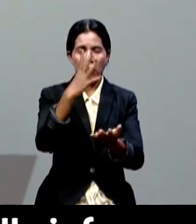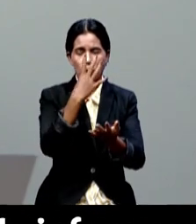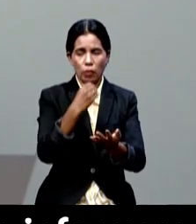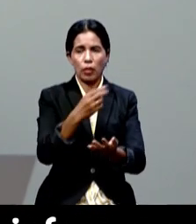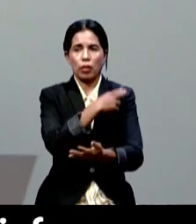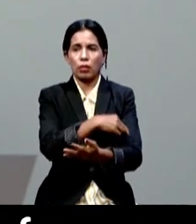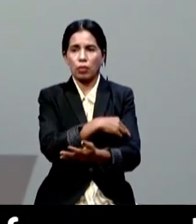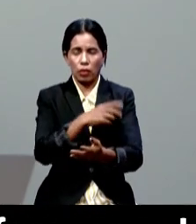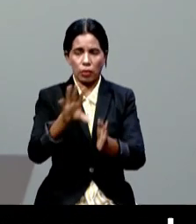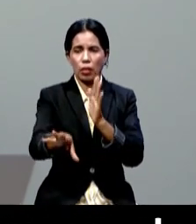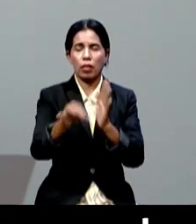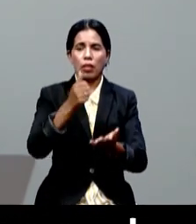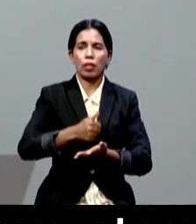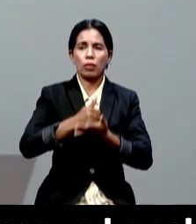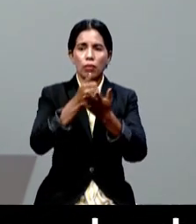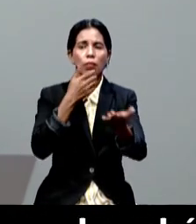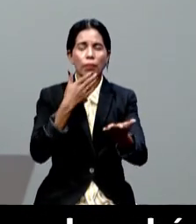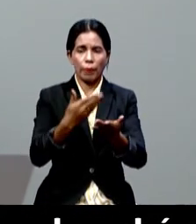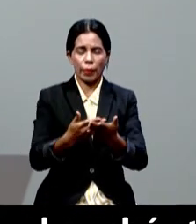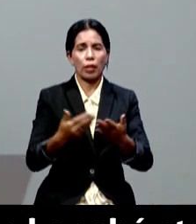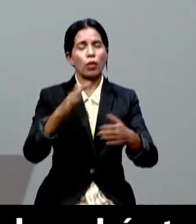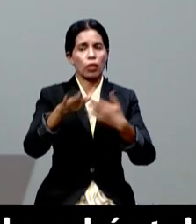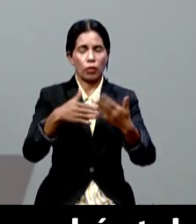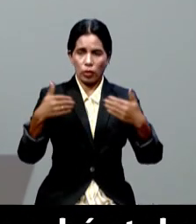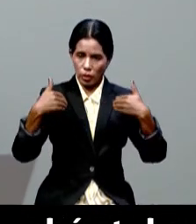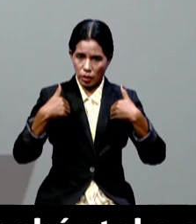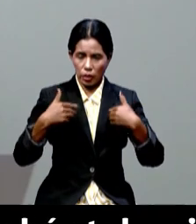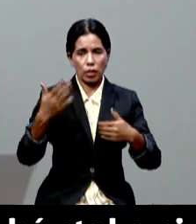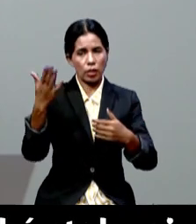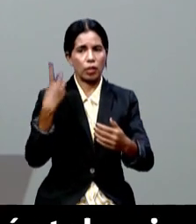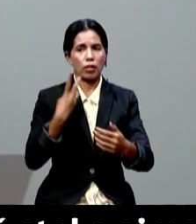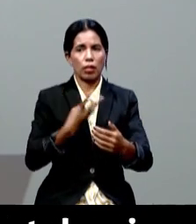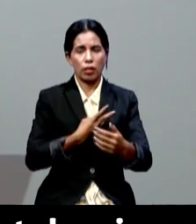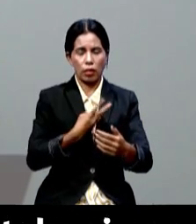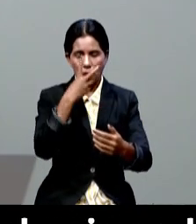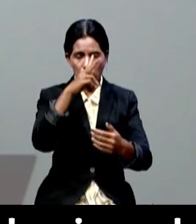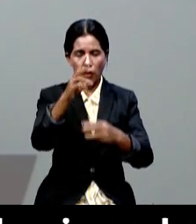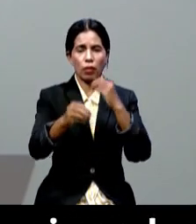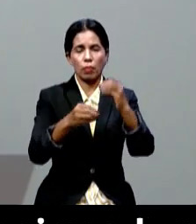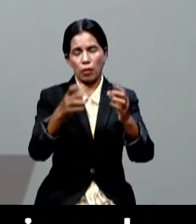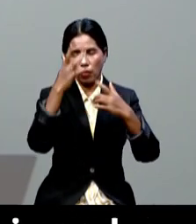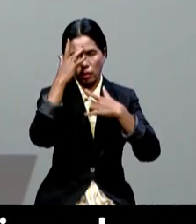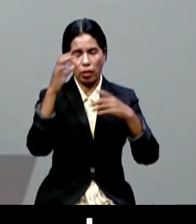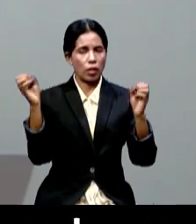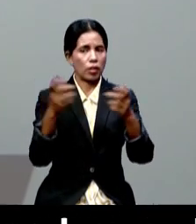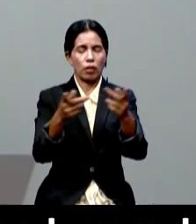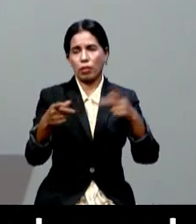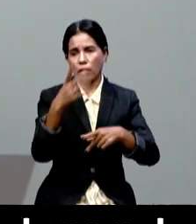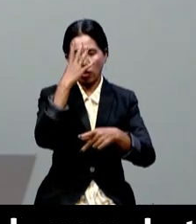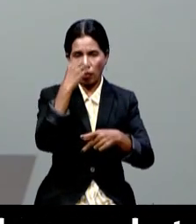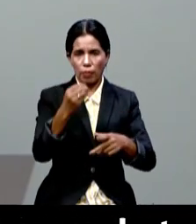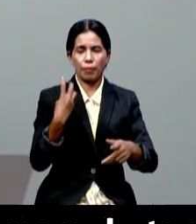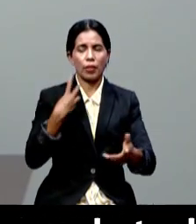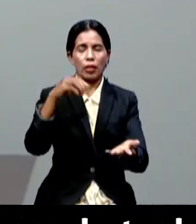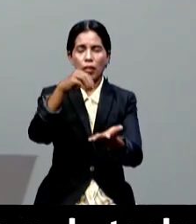hospital, hodi hetang atendimento na bedia klutan. Ba tutu iha, ita ha iha na ba ita halo ba consulta zeral dit, la iha fating baisha, untaong ita